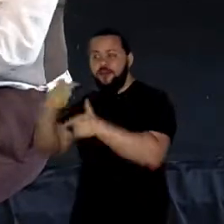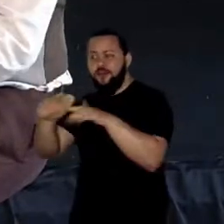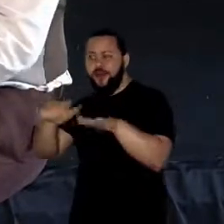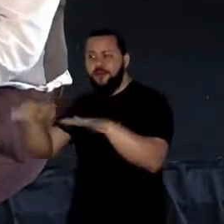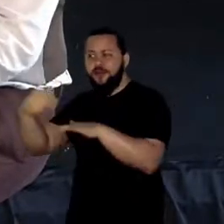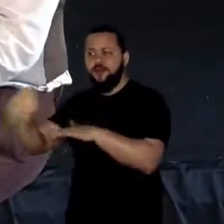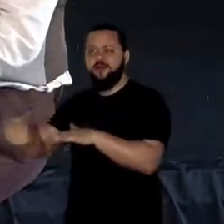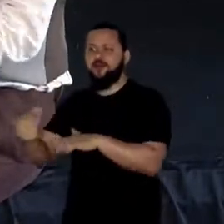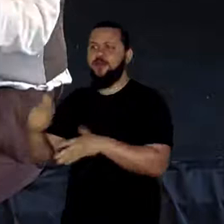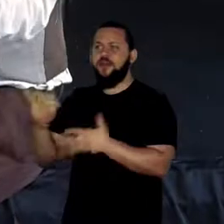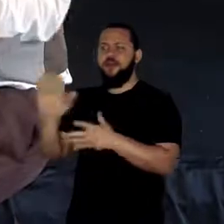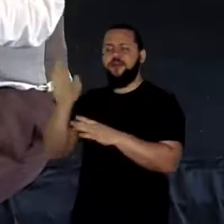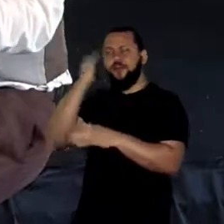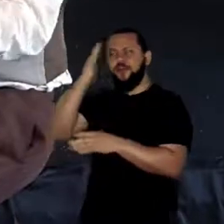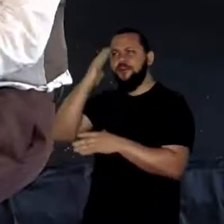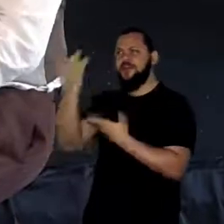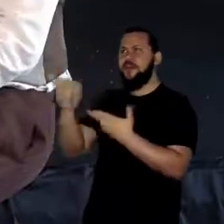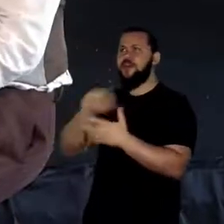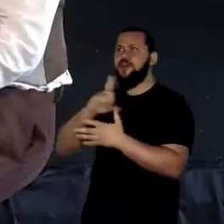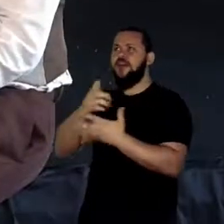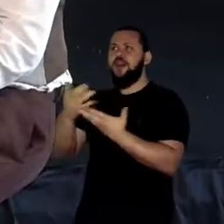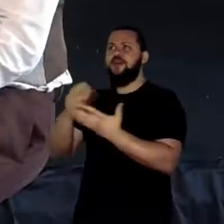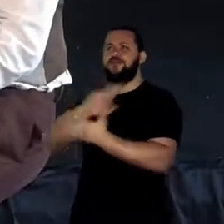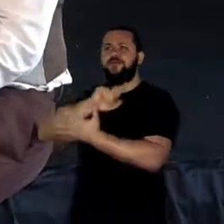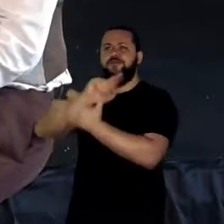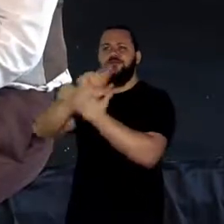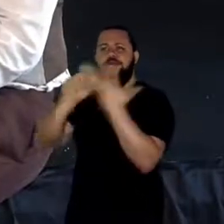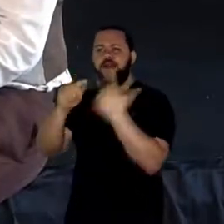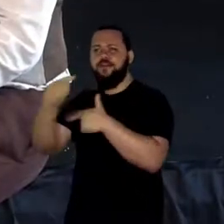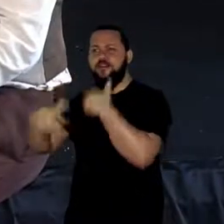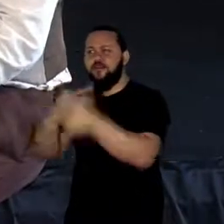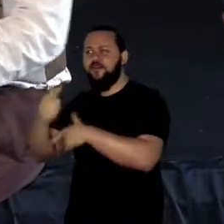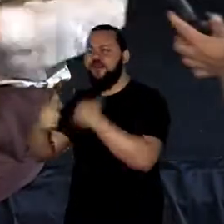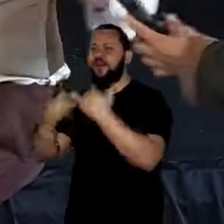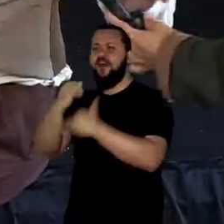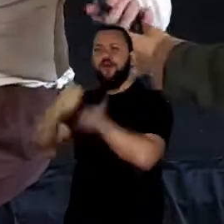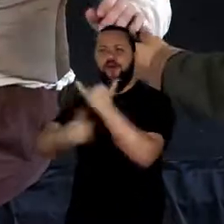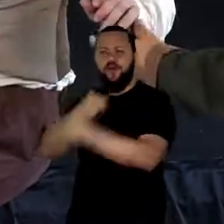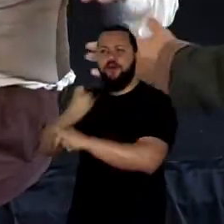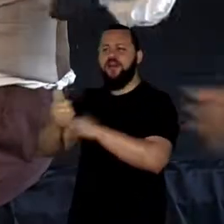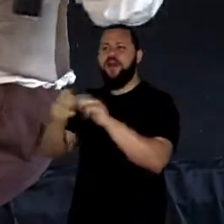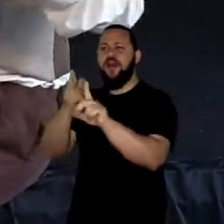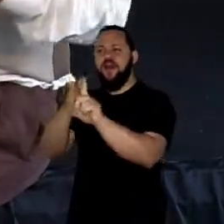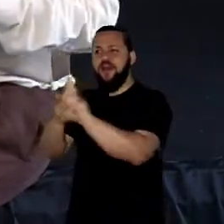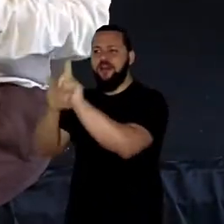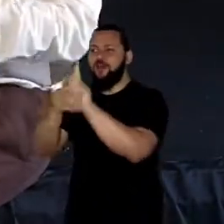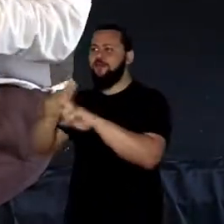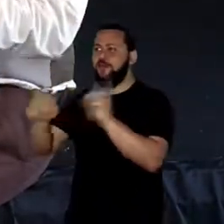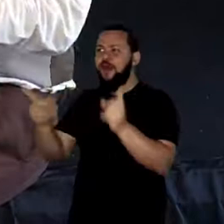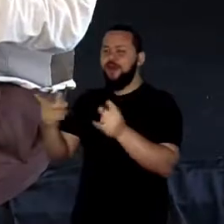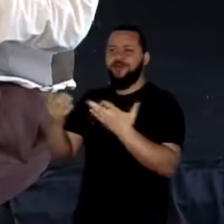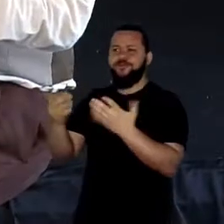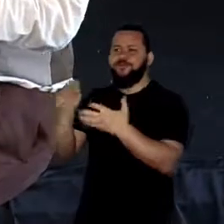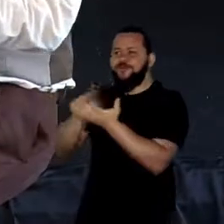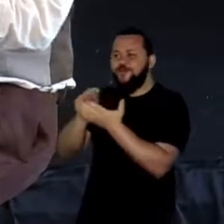atividade online, mas nada como esse carisma do público, né? Com certeza. Tá certo, obrigado.